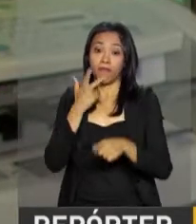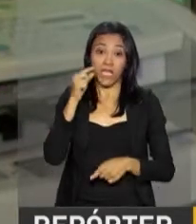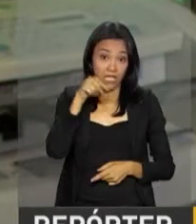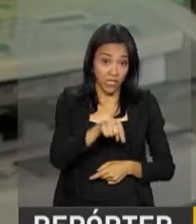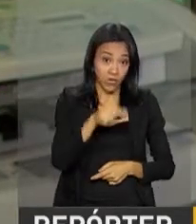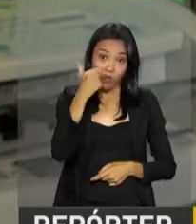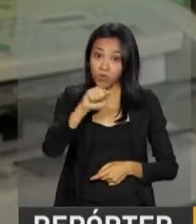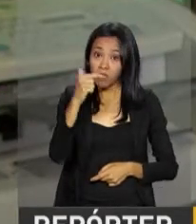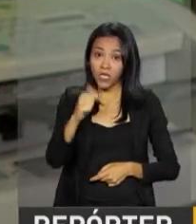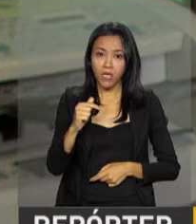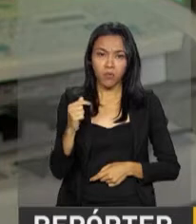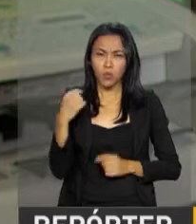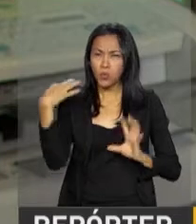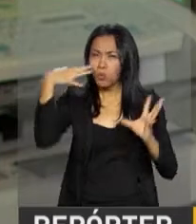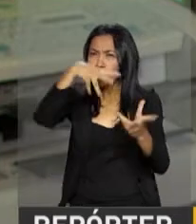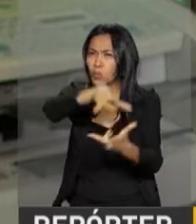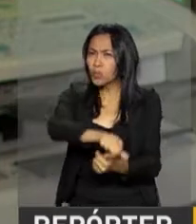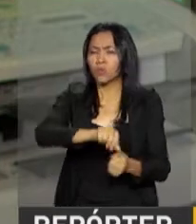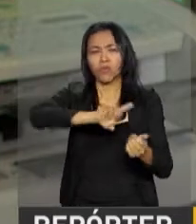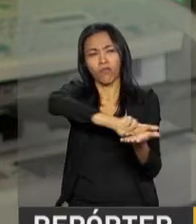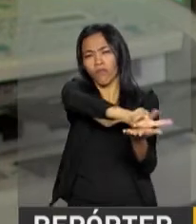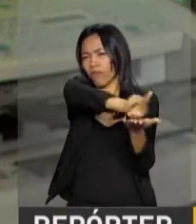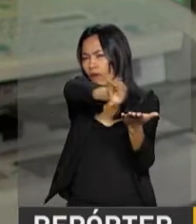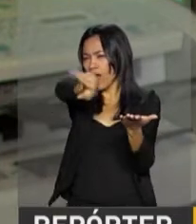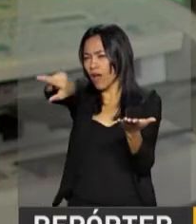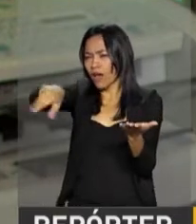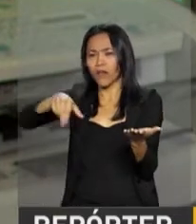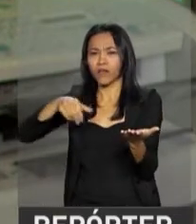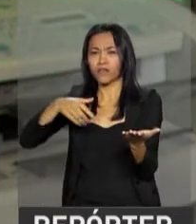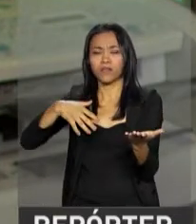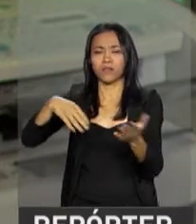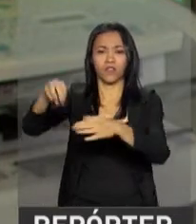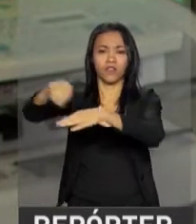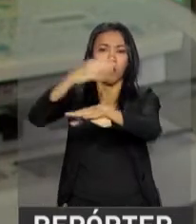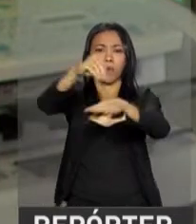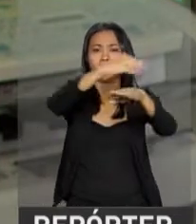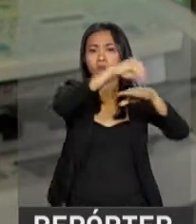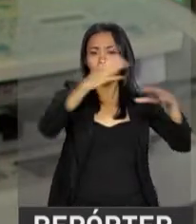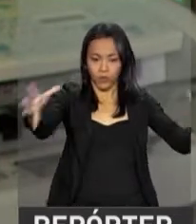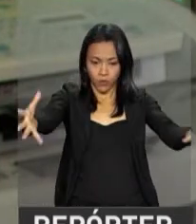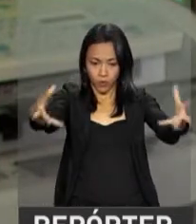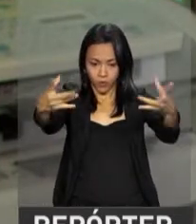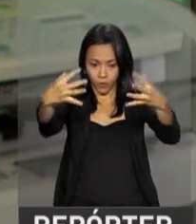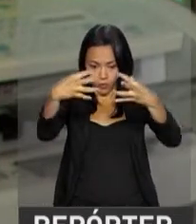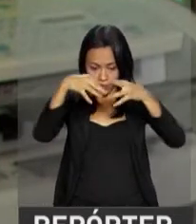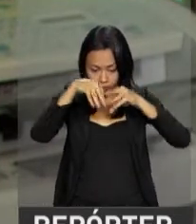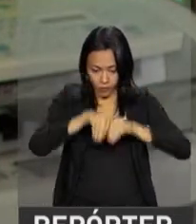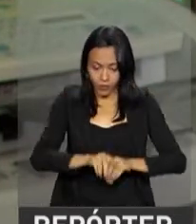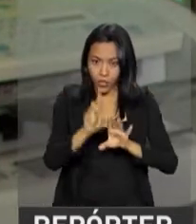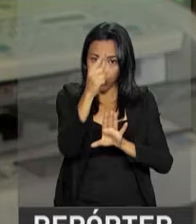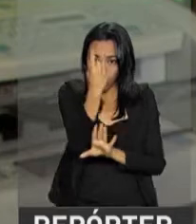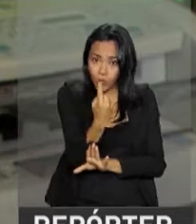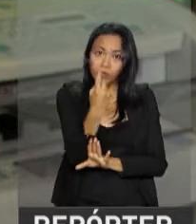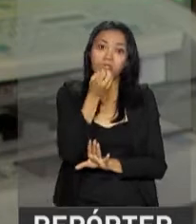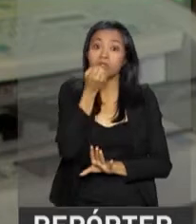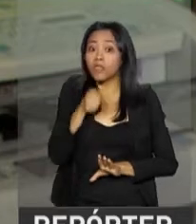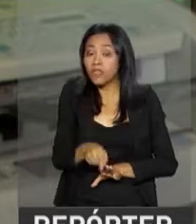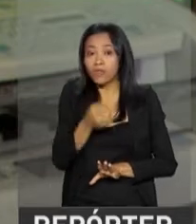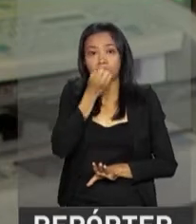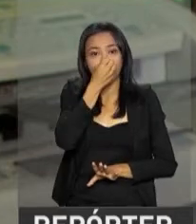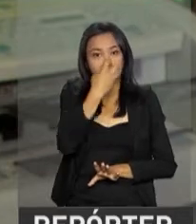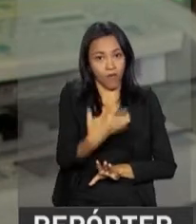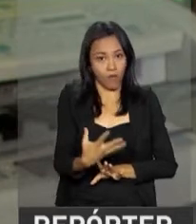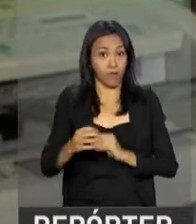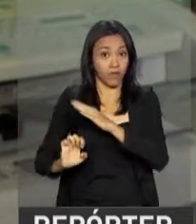envolvendo todas as informações de todos esses órgãos governamentais então isso vai ser muito bom para o empresariado para as